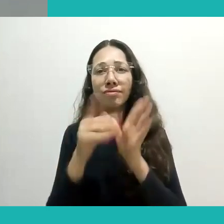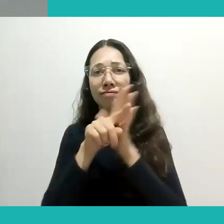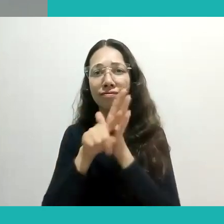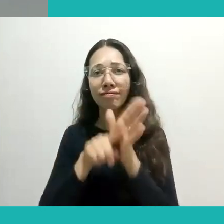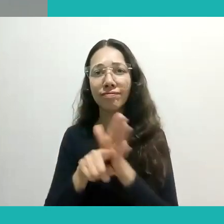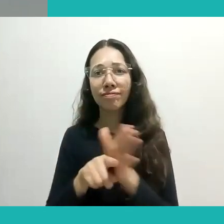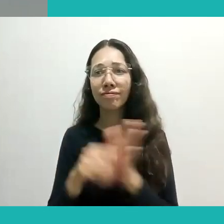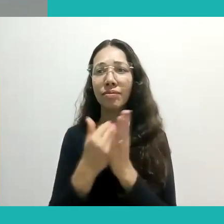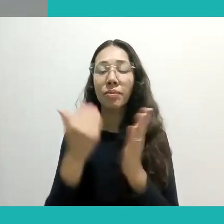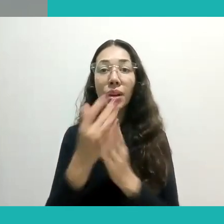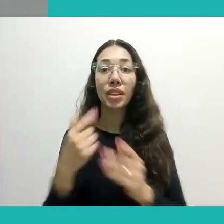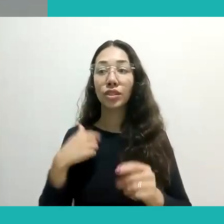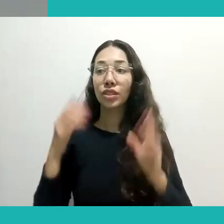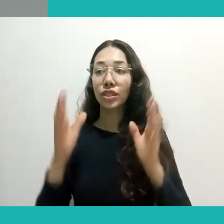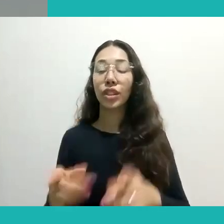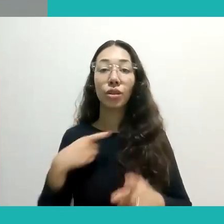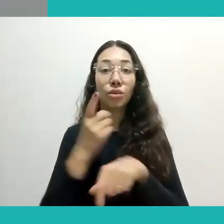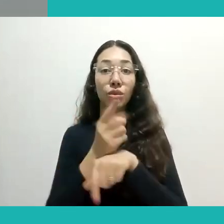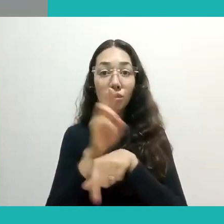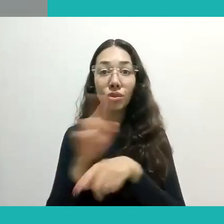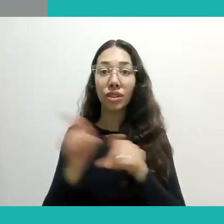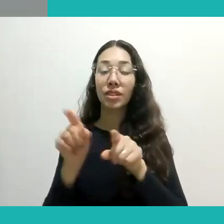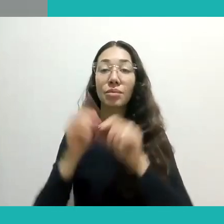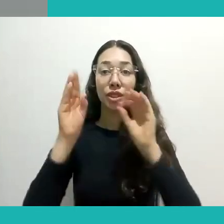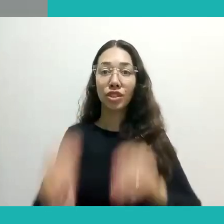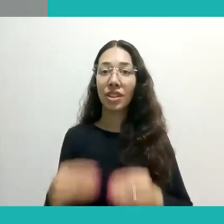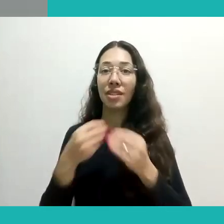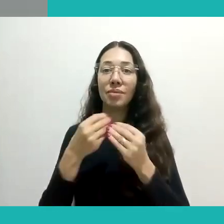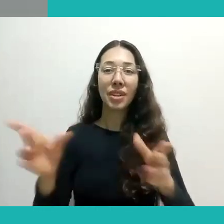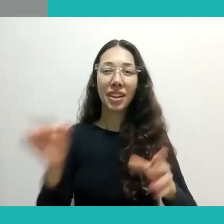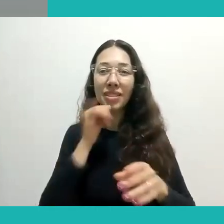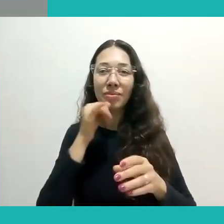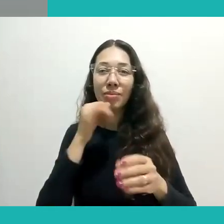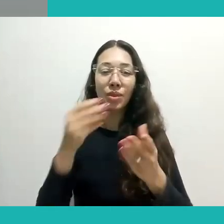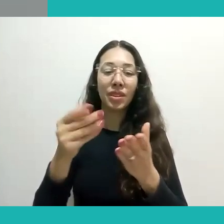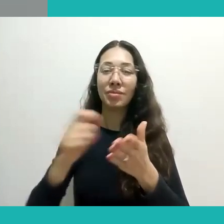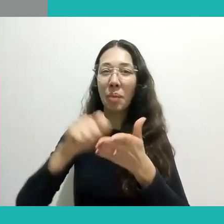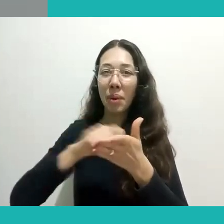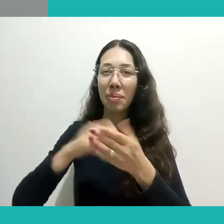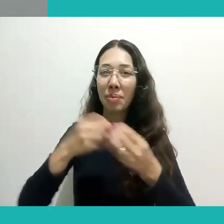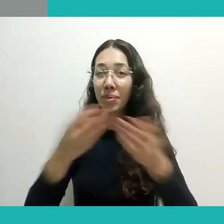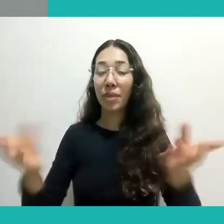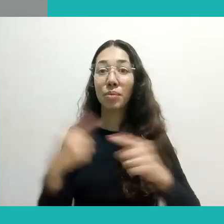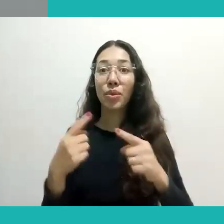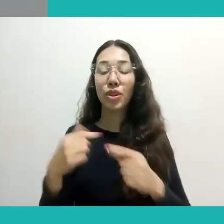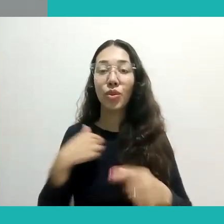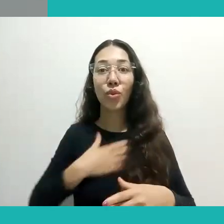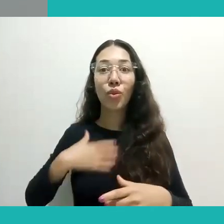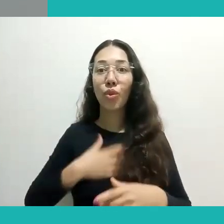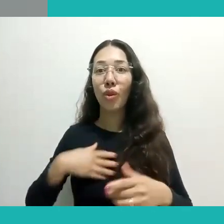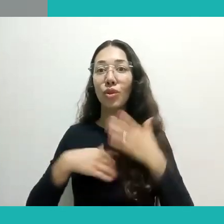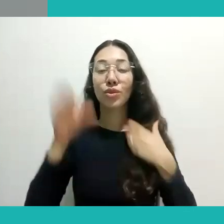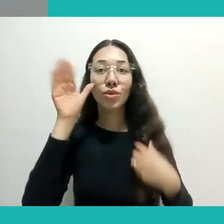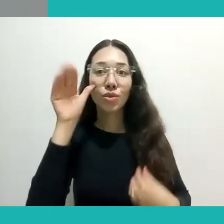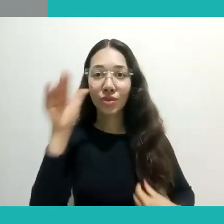Então, além do doutorado, eu já tenho algumas publicações, né, nesse campo, porque é um campo que me instiga o tempo todo, né?